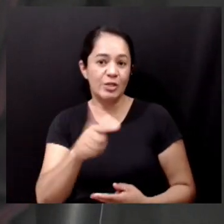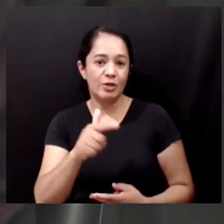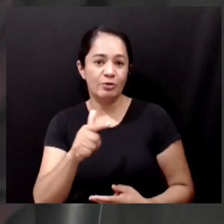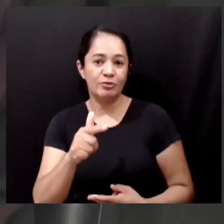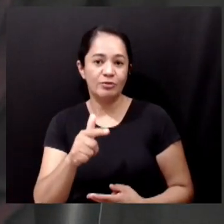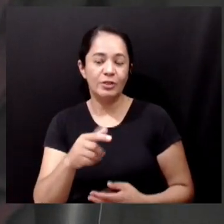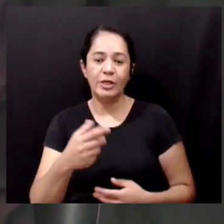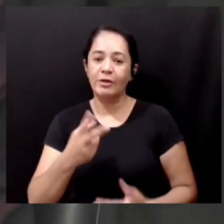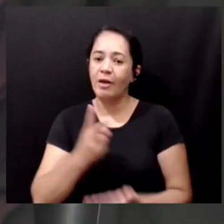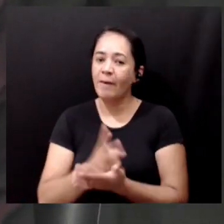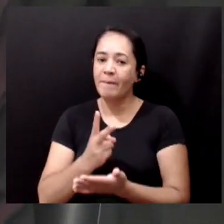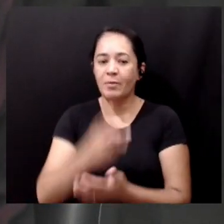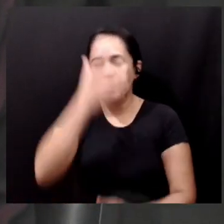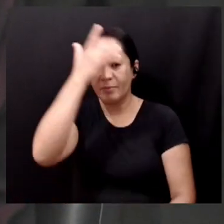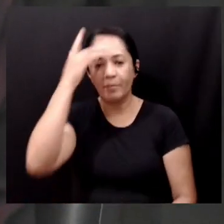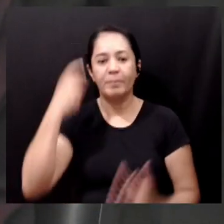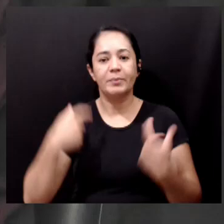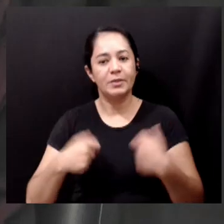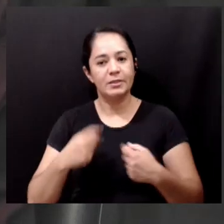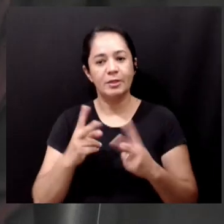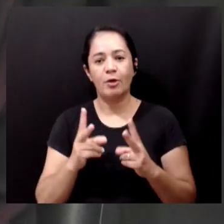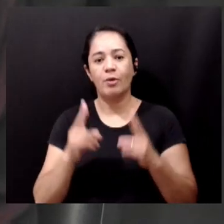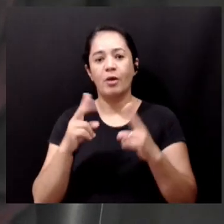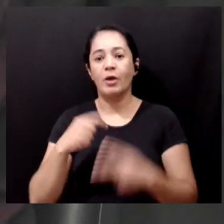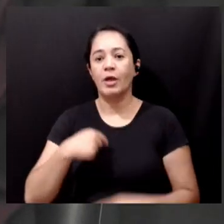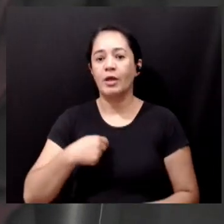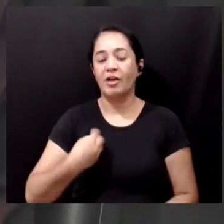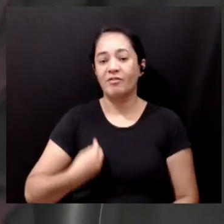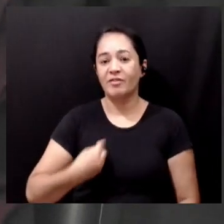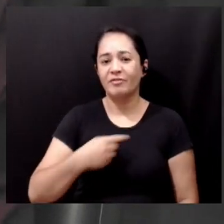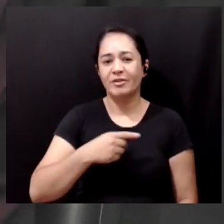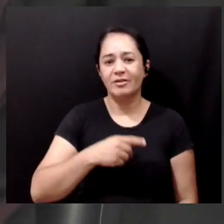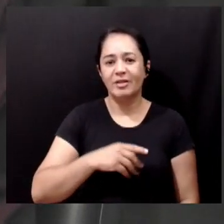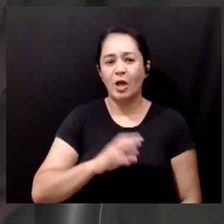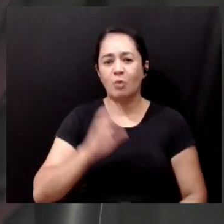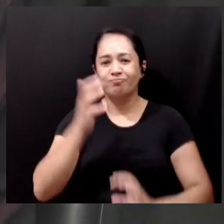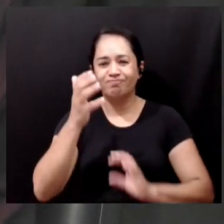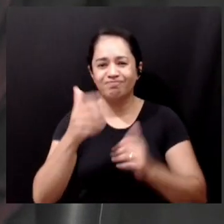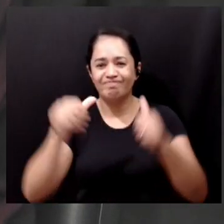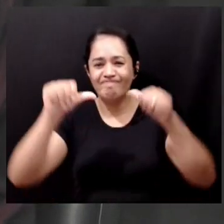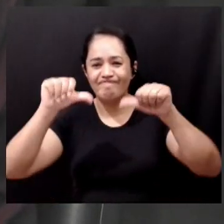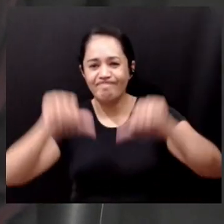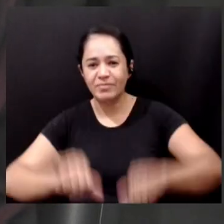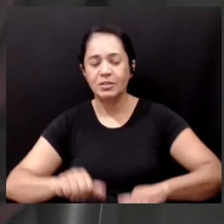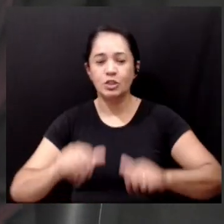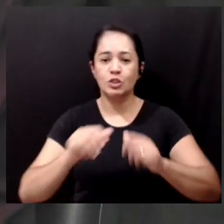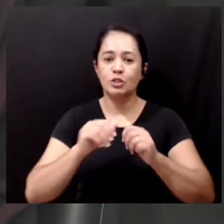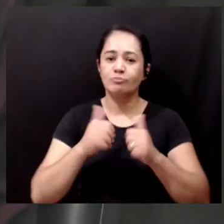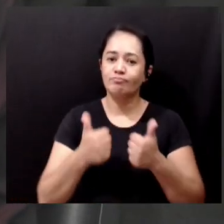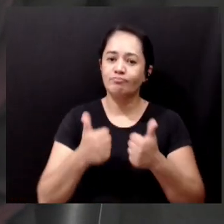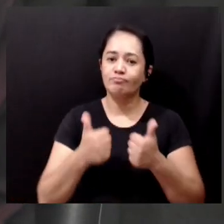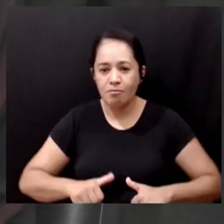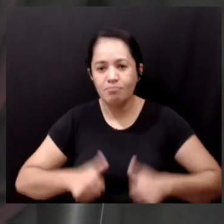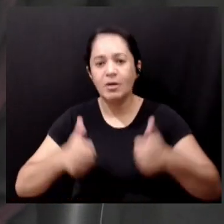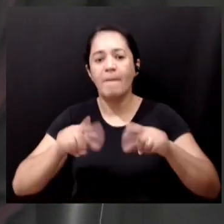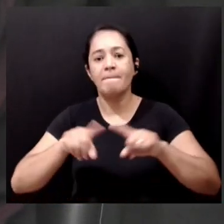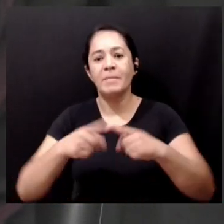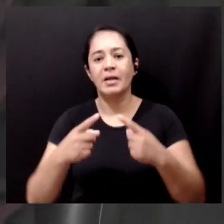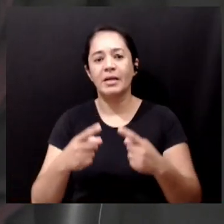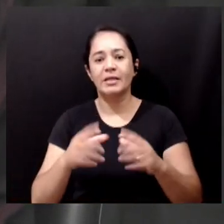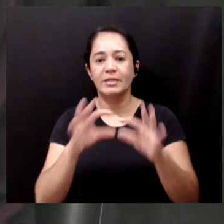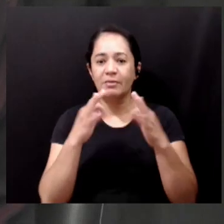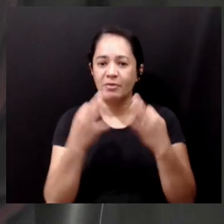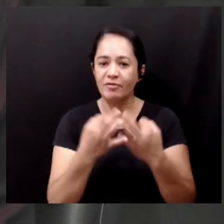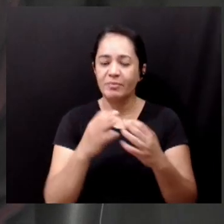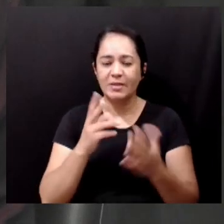todo. Eu tive altos e baixos junto com a minha família, mas eu sempre vi a minha família estruturada e unida para vencer